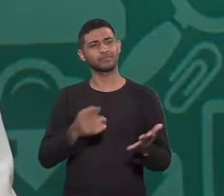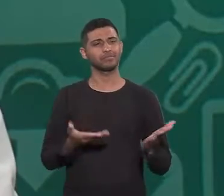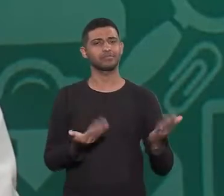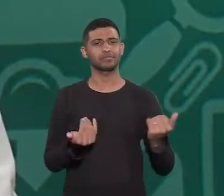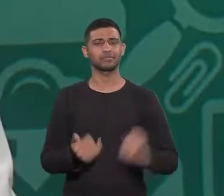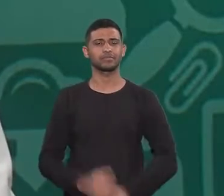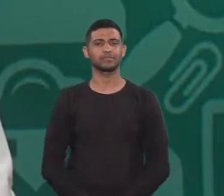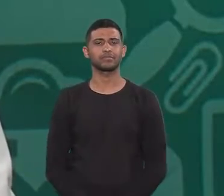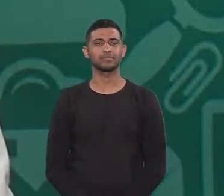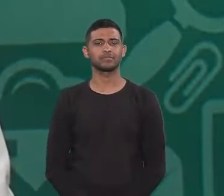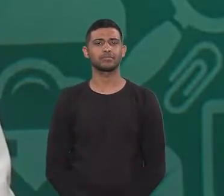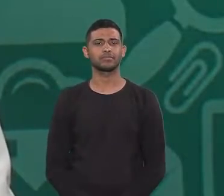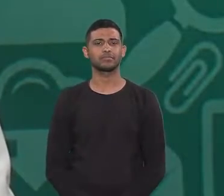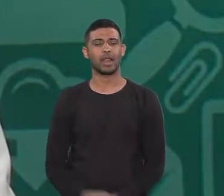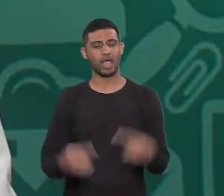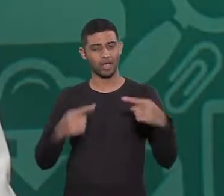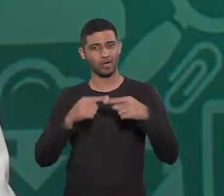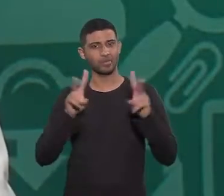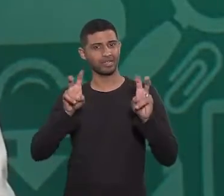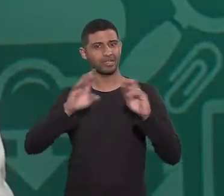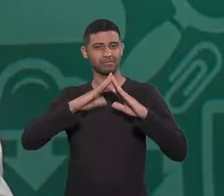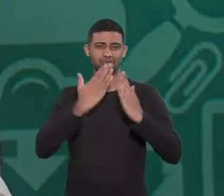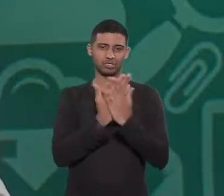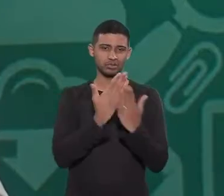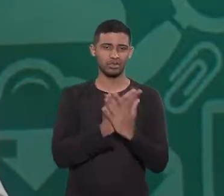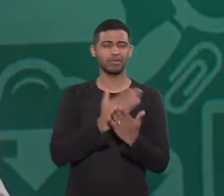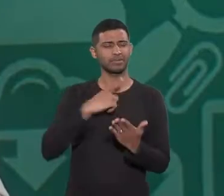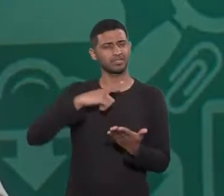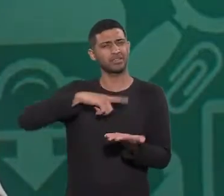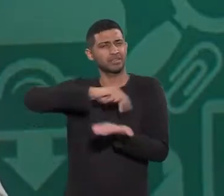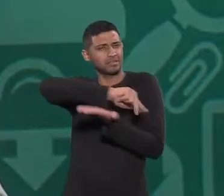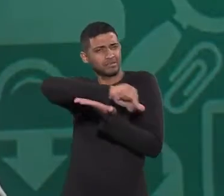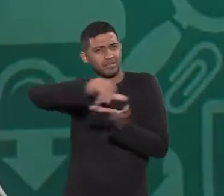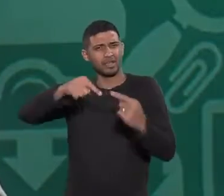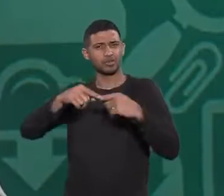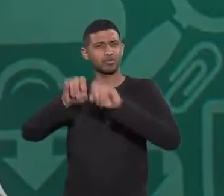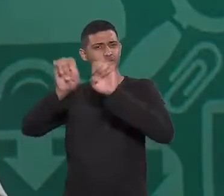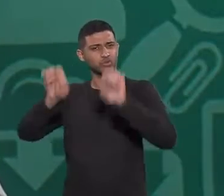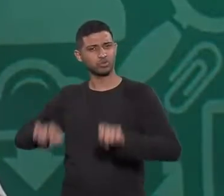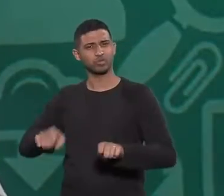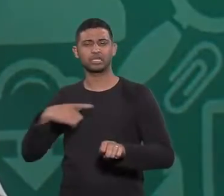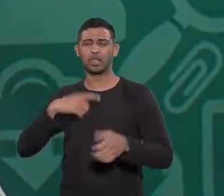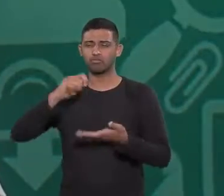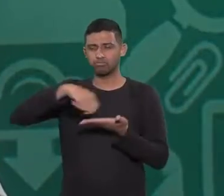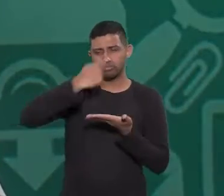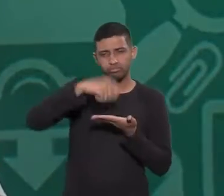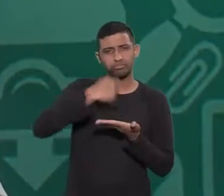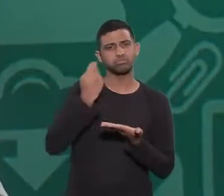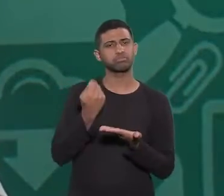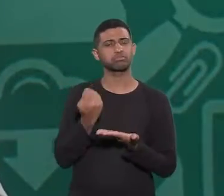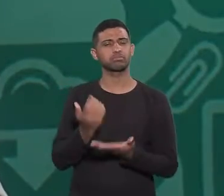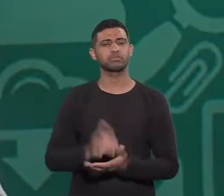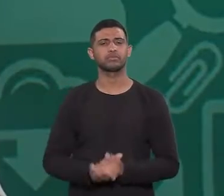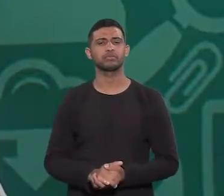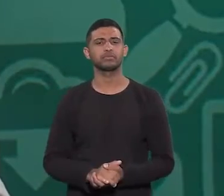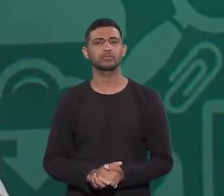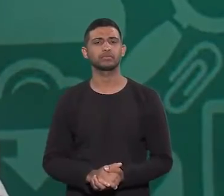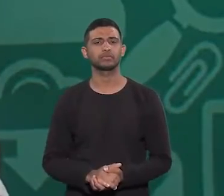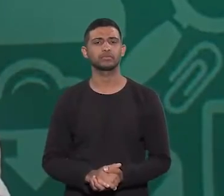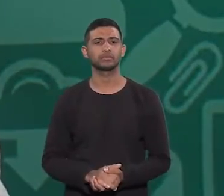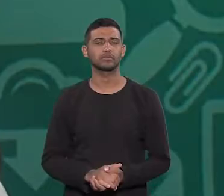incentivar aos jovens. E aí entra mais no âmbito da escola, mas a gente tem toda outra questão com a estrutura que tem a ver com a